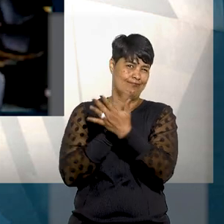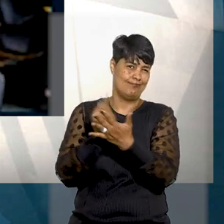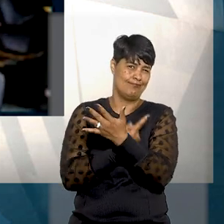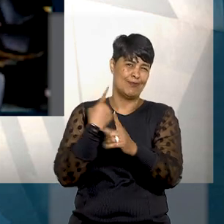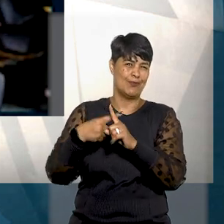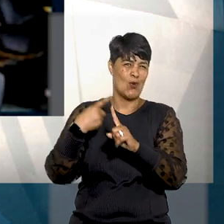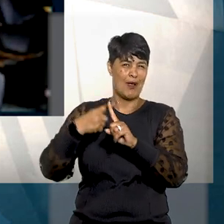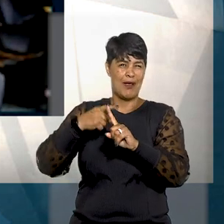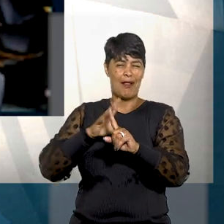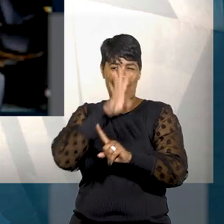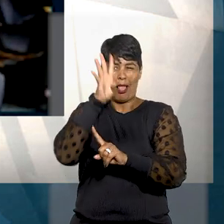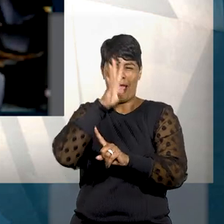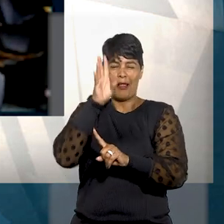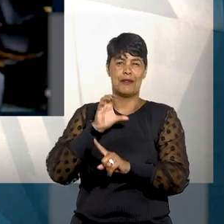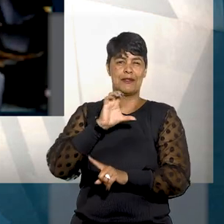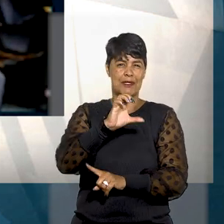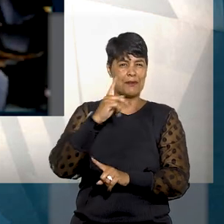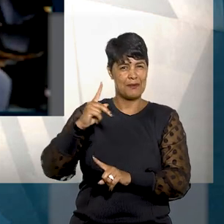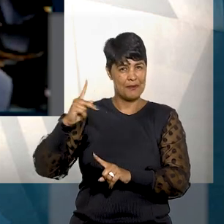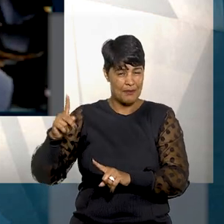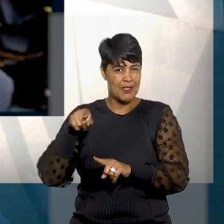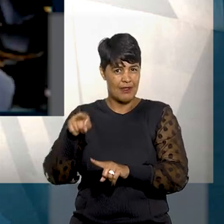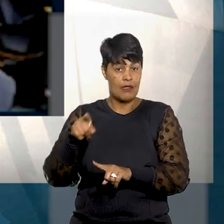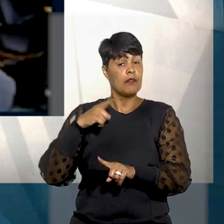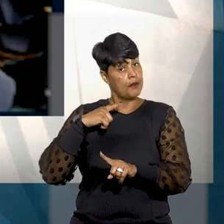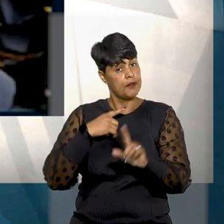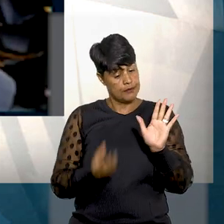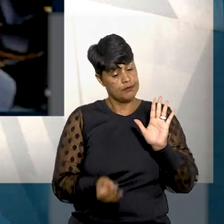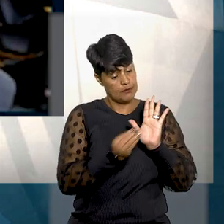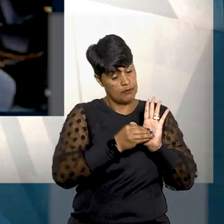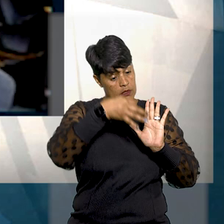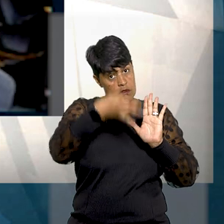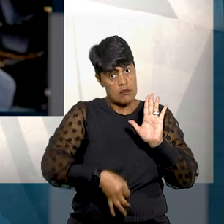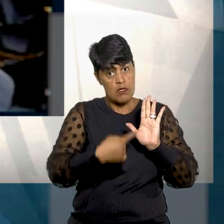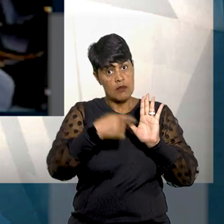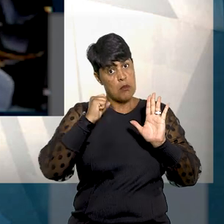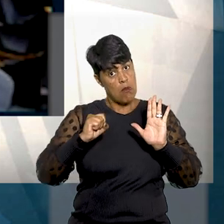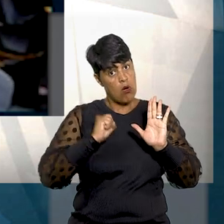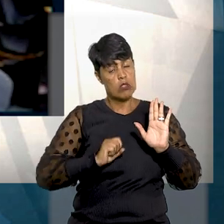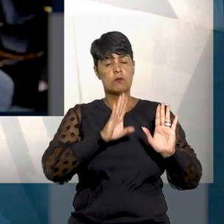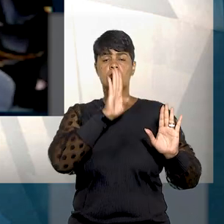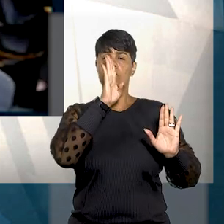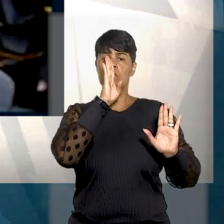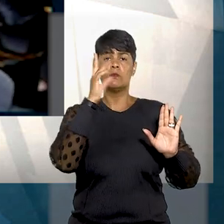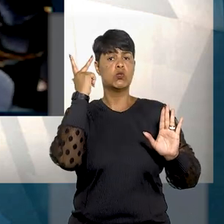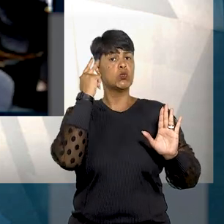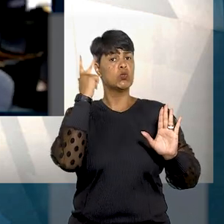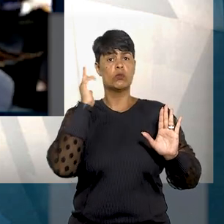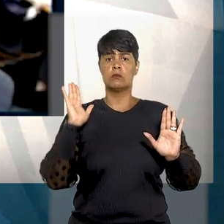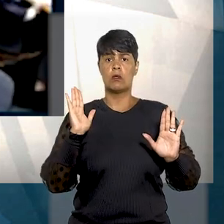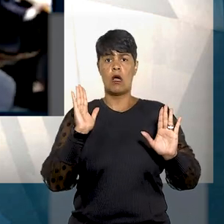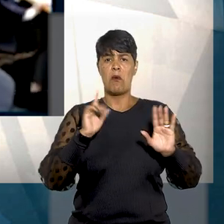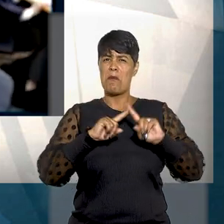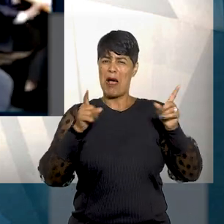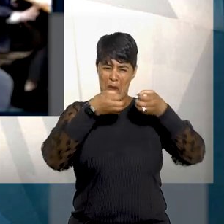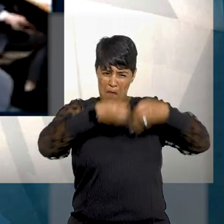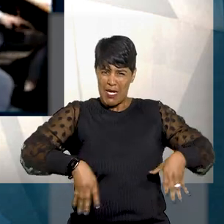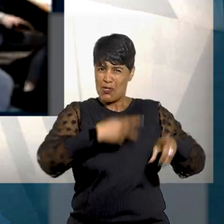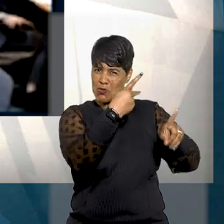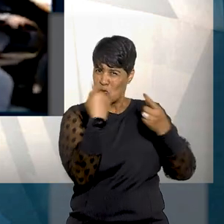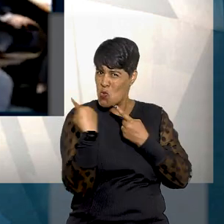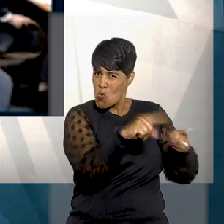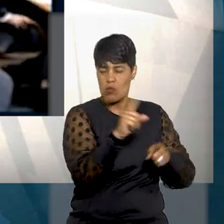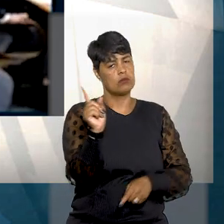direta ao código de processo penal que dispõe sobre o direito do acusado de permanecer em silêncio sem que esse gesto seja